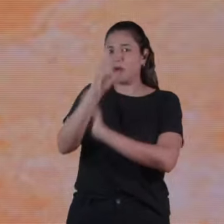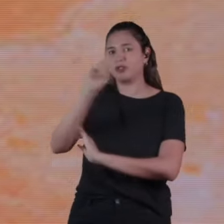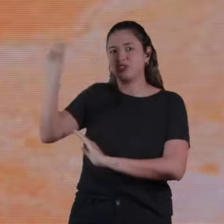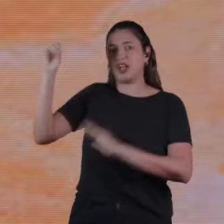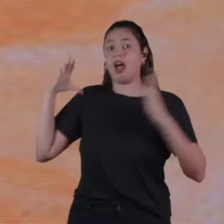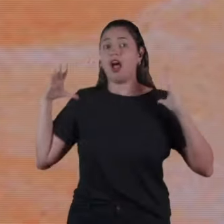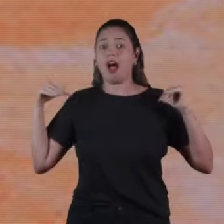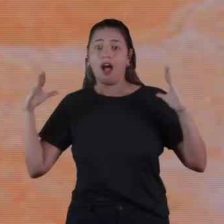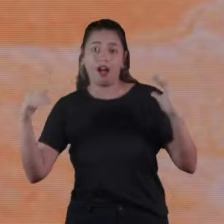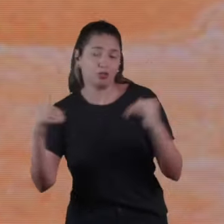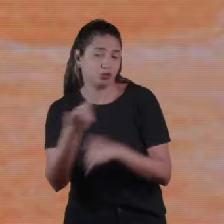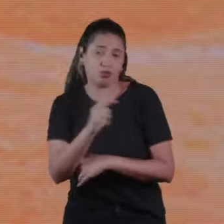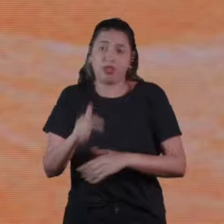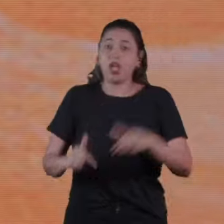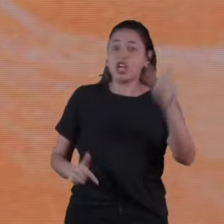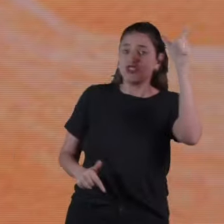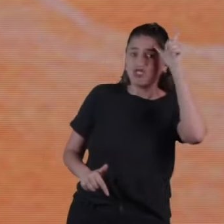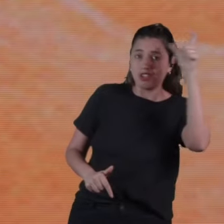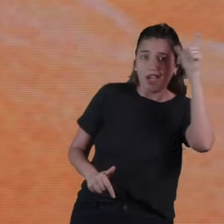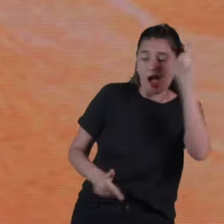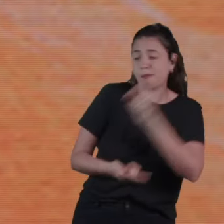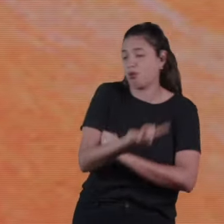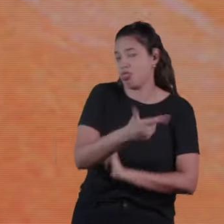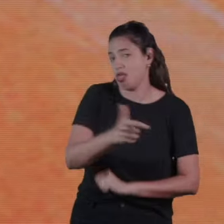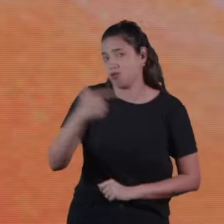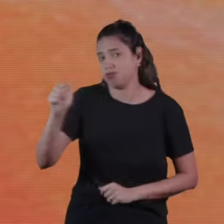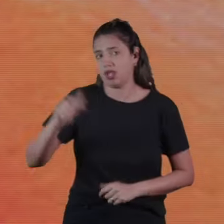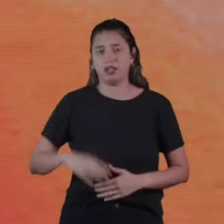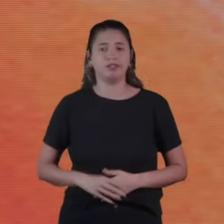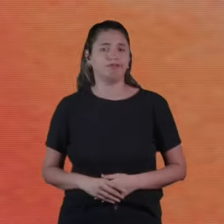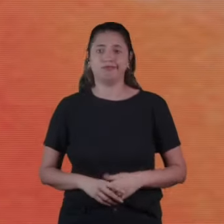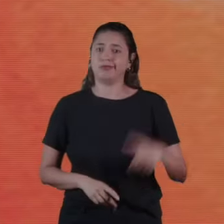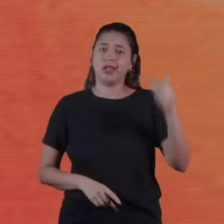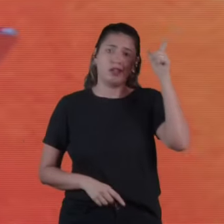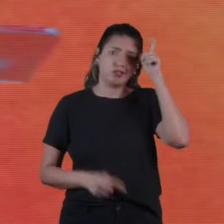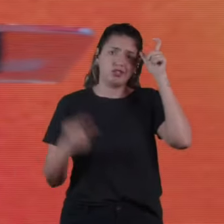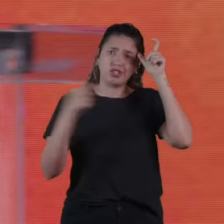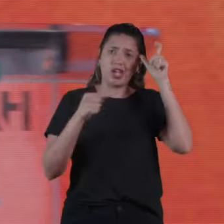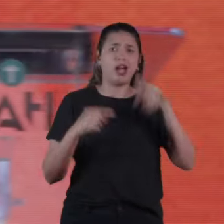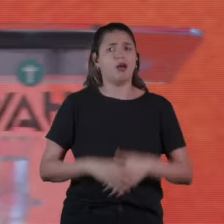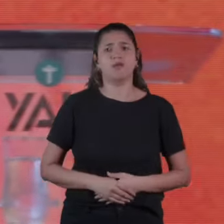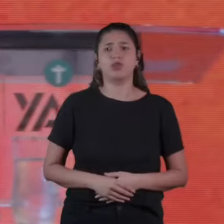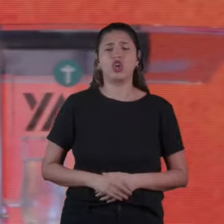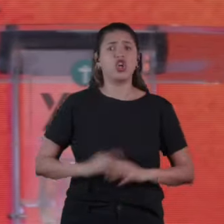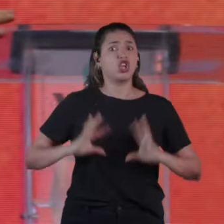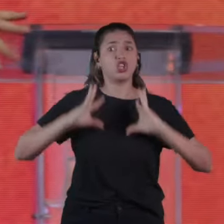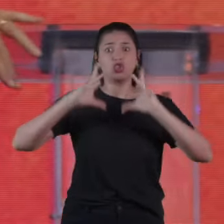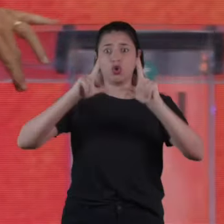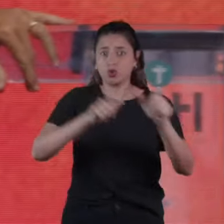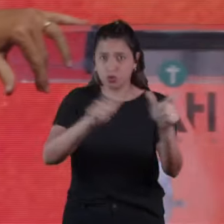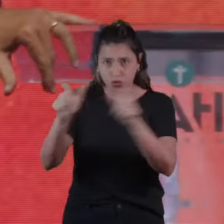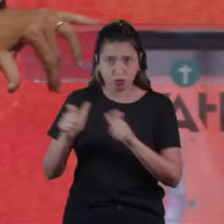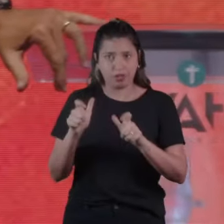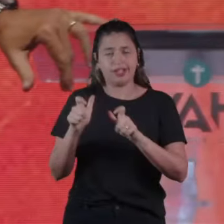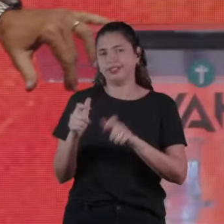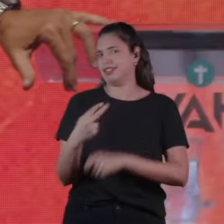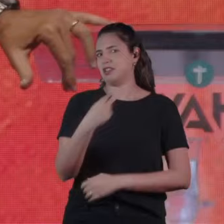têm, o diabo não tem. O diabo não é onipresente, ele não está aqui nesse momento. Primeiro que ele não é bem-vindo,